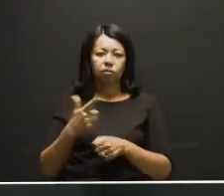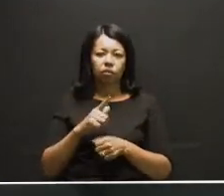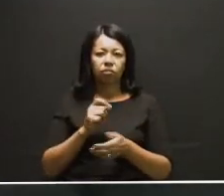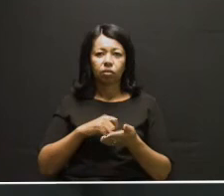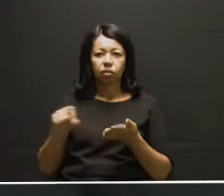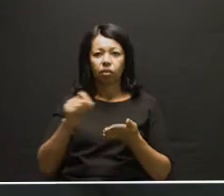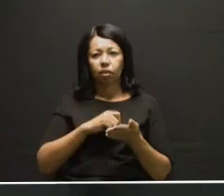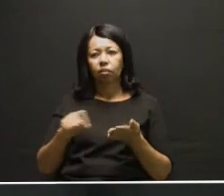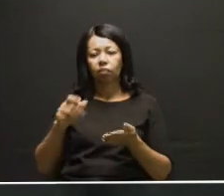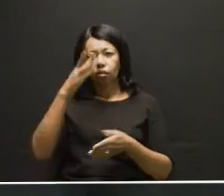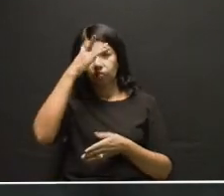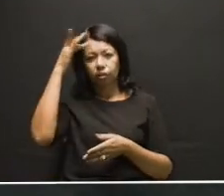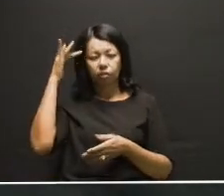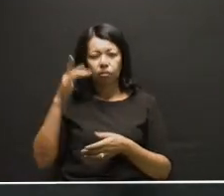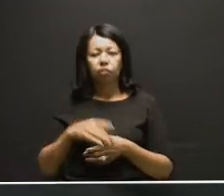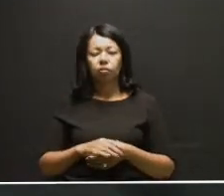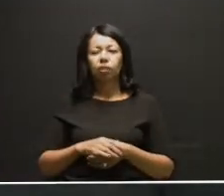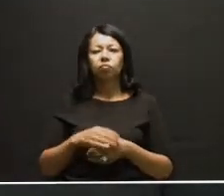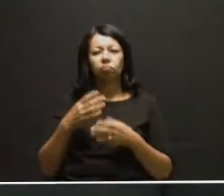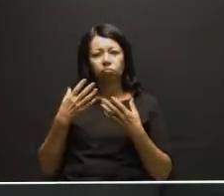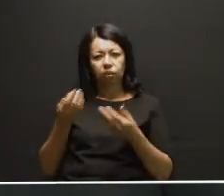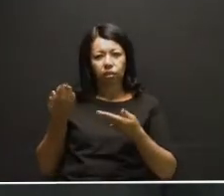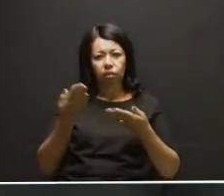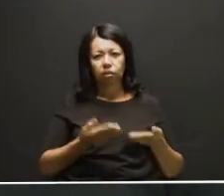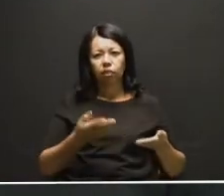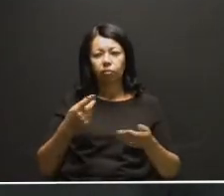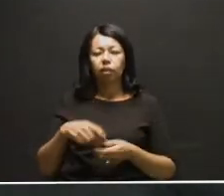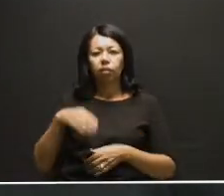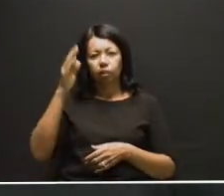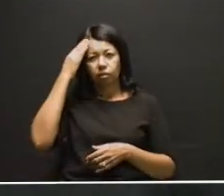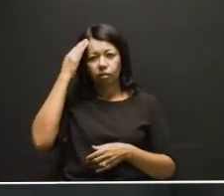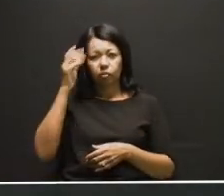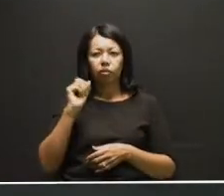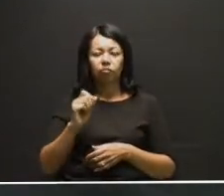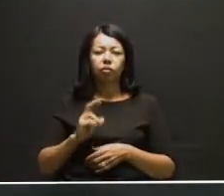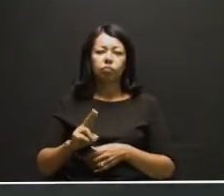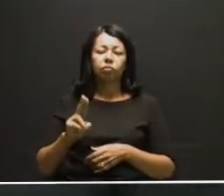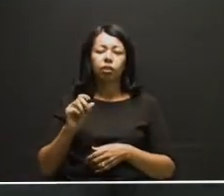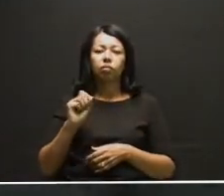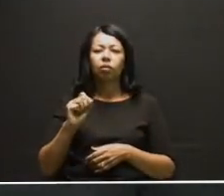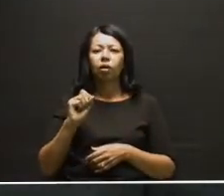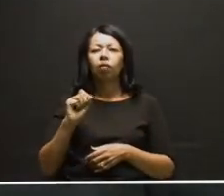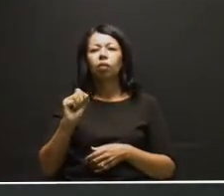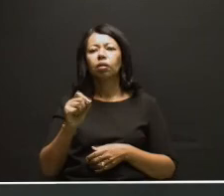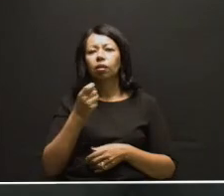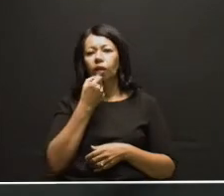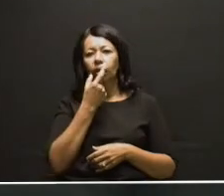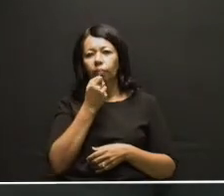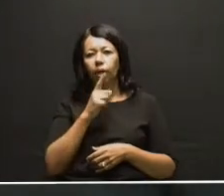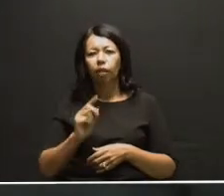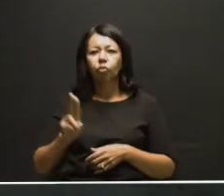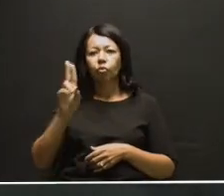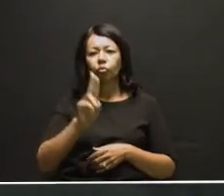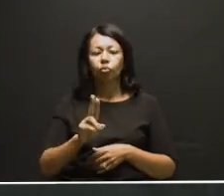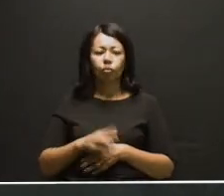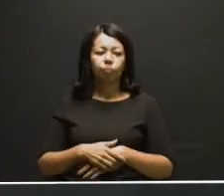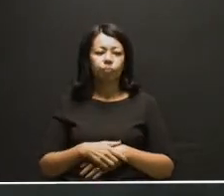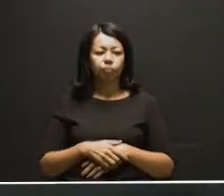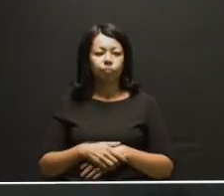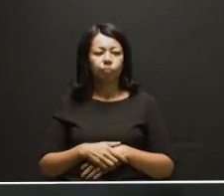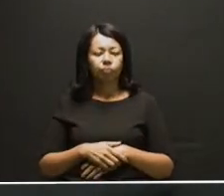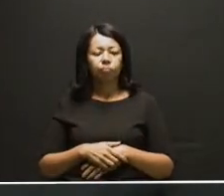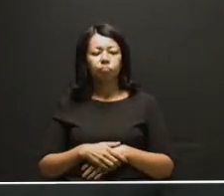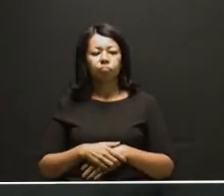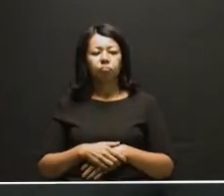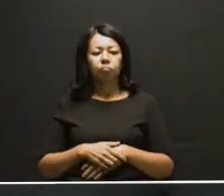relatório e o paciente fique mais até para que depois ele tem um controle saiba do que foi quais foram os medicamentos que foram usados que foi aplicado dele